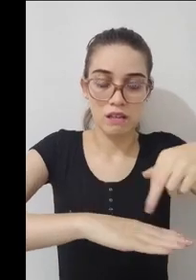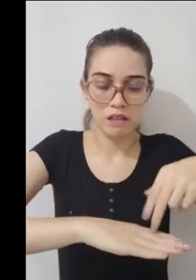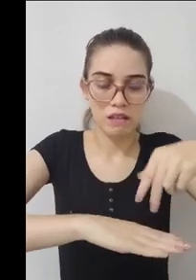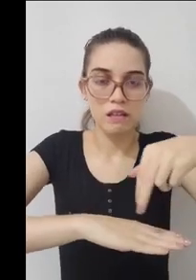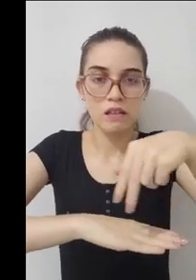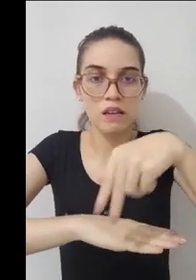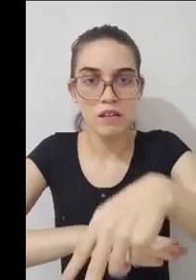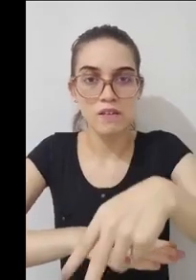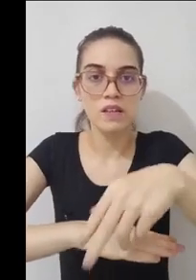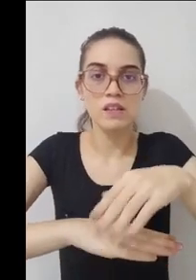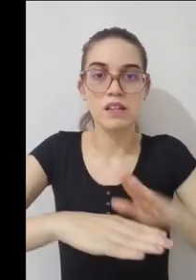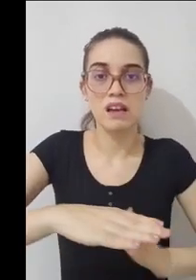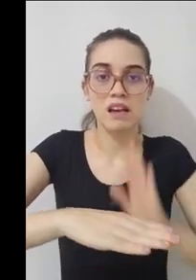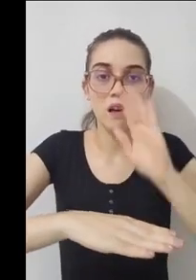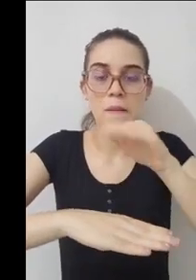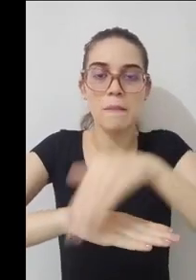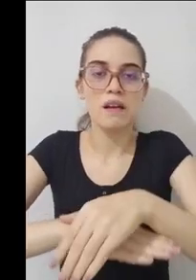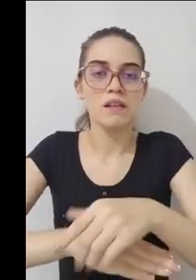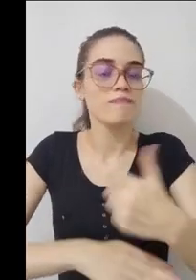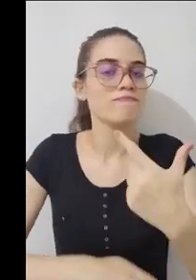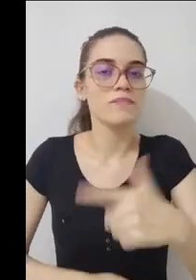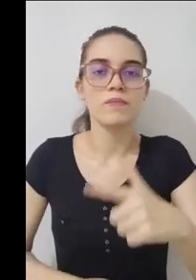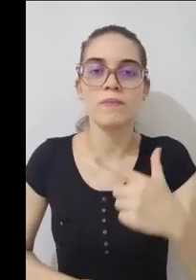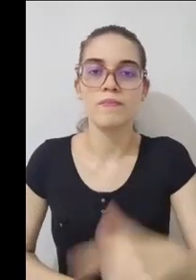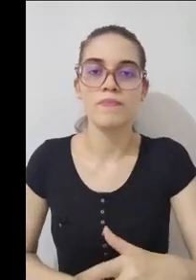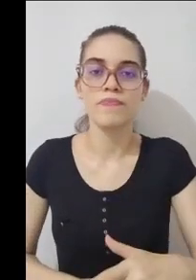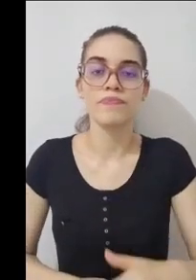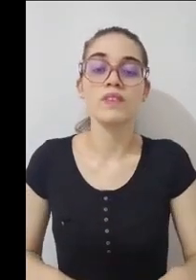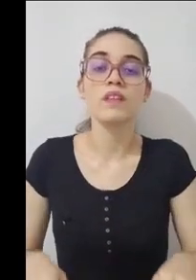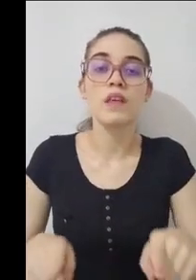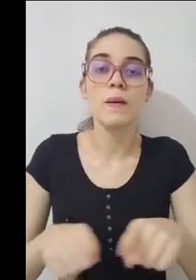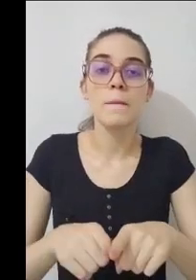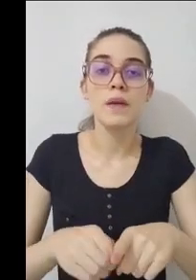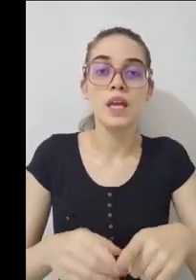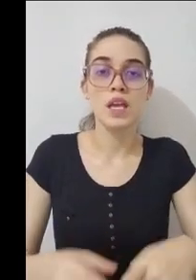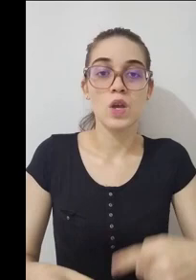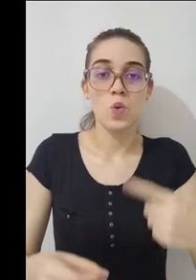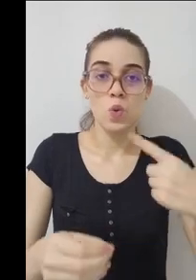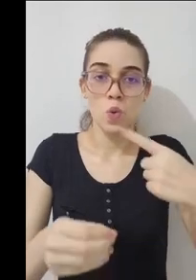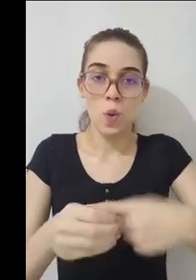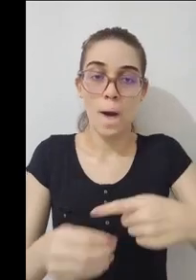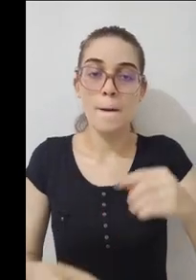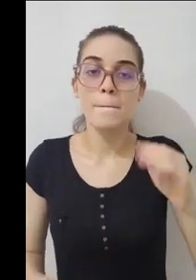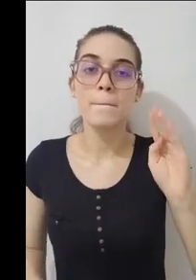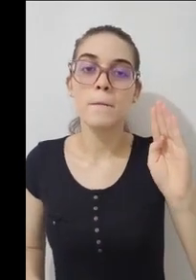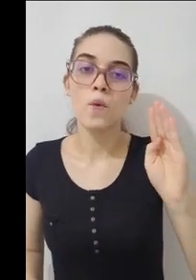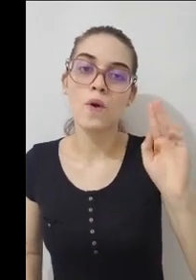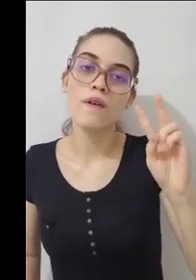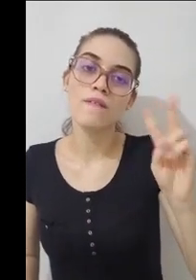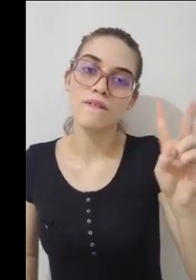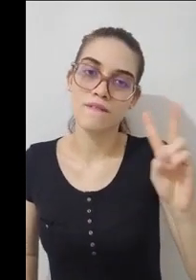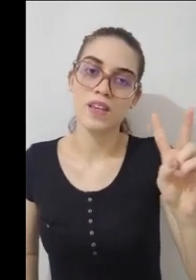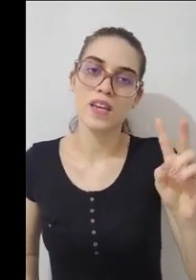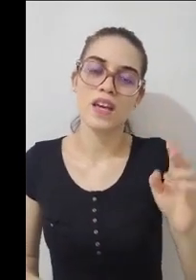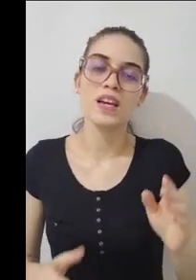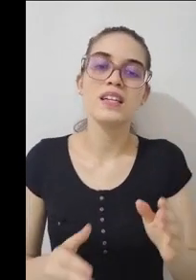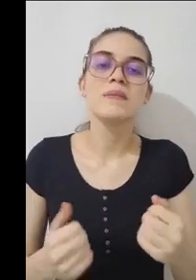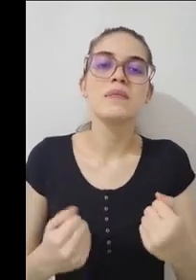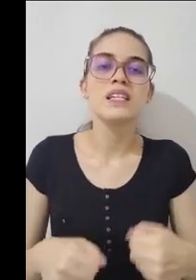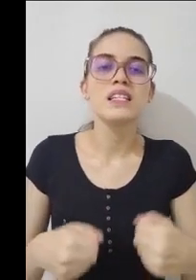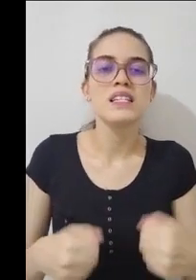Viagem, para a praia, também lá não tem rampa. A independidade ajuda dos amigos, dos conhecidos,